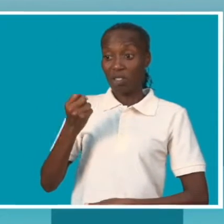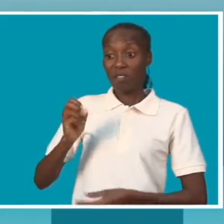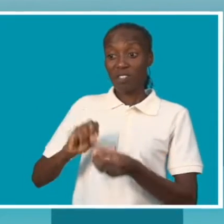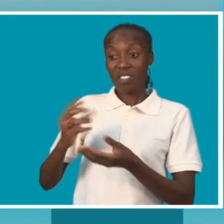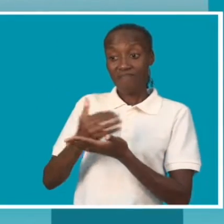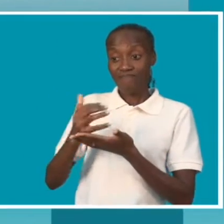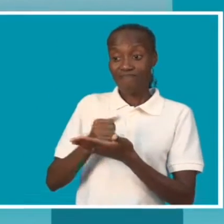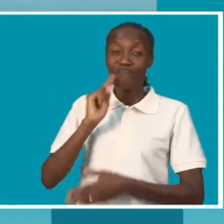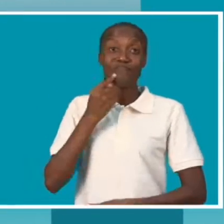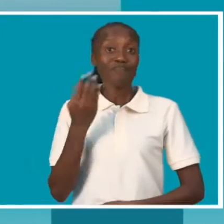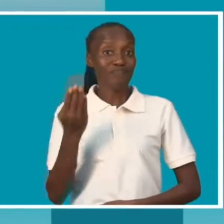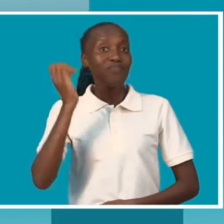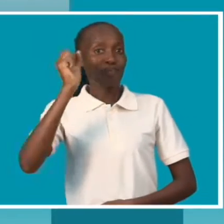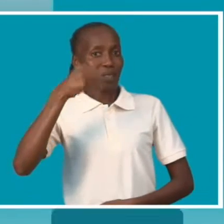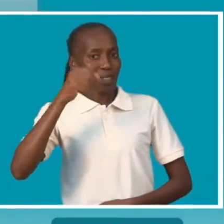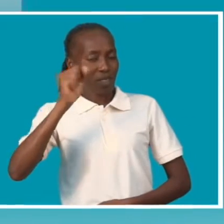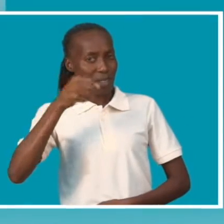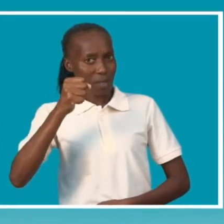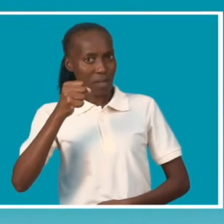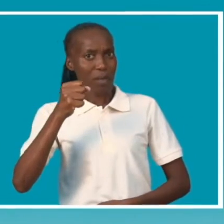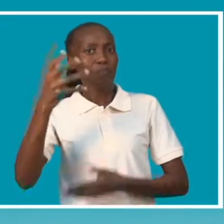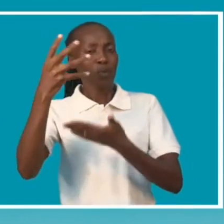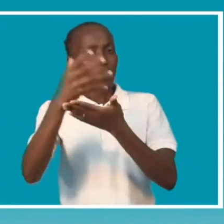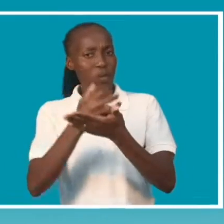Consigo se ajudar,